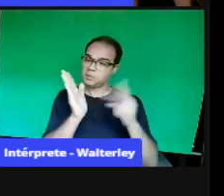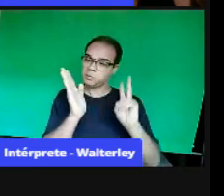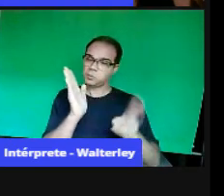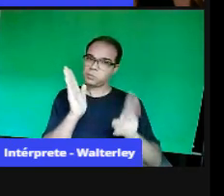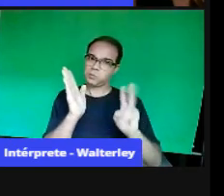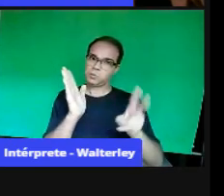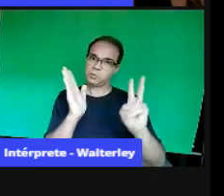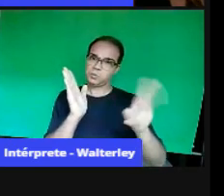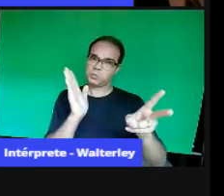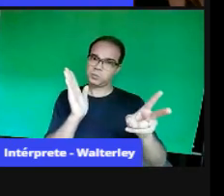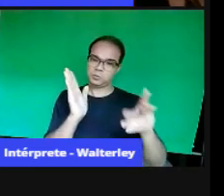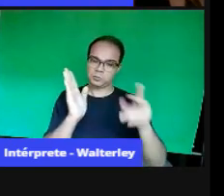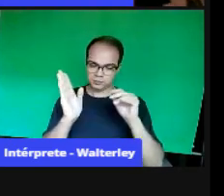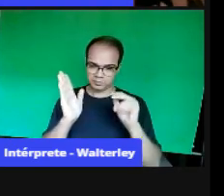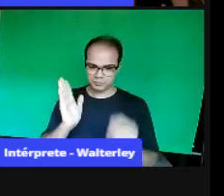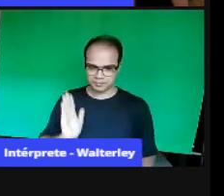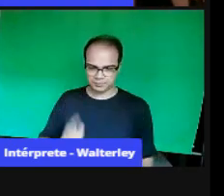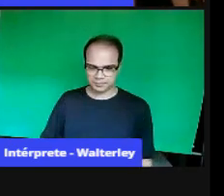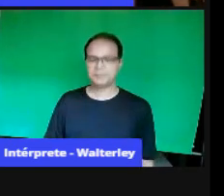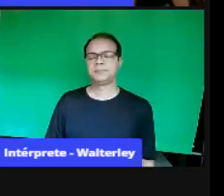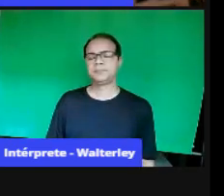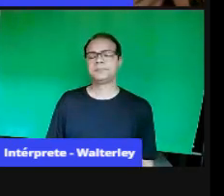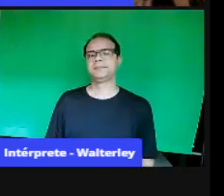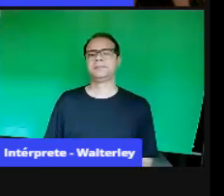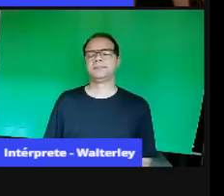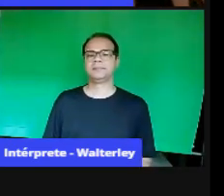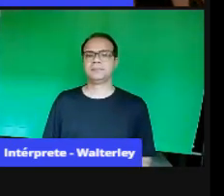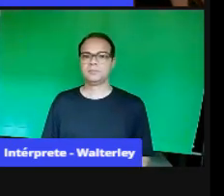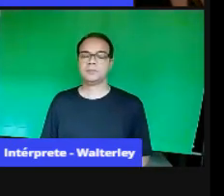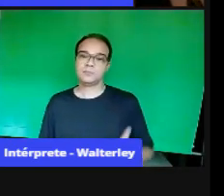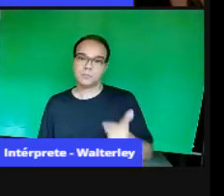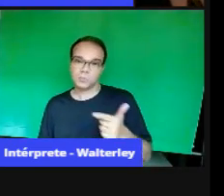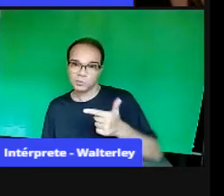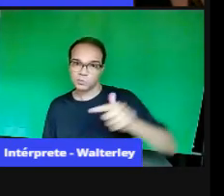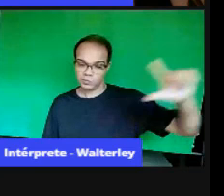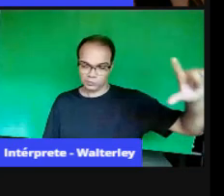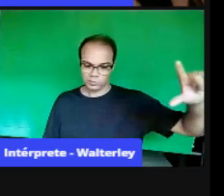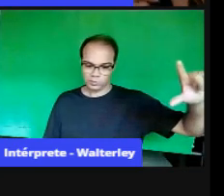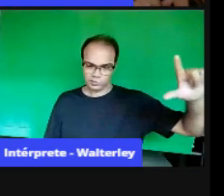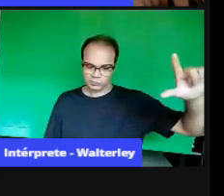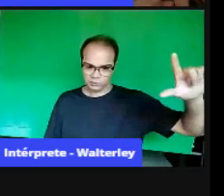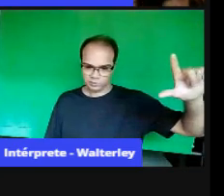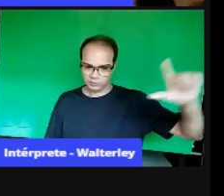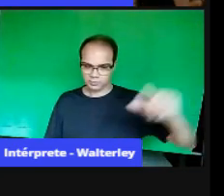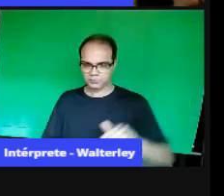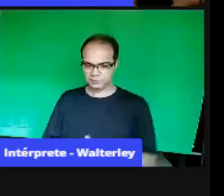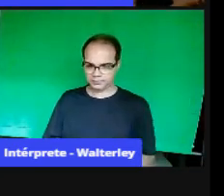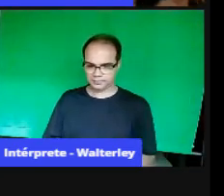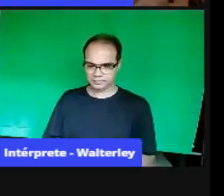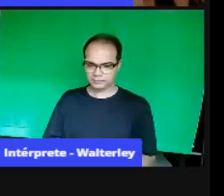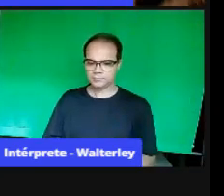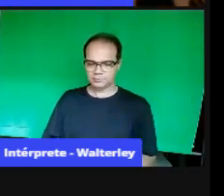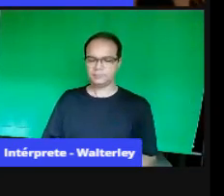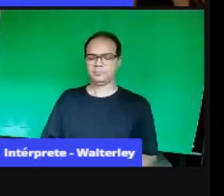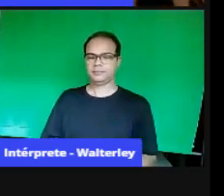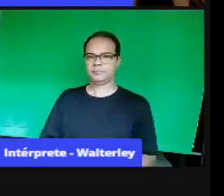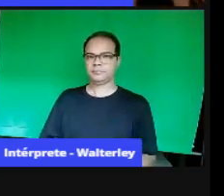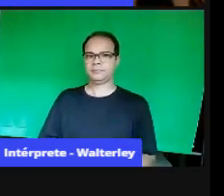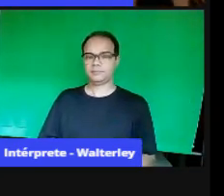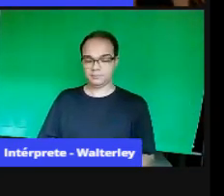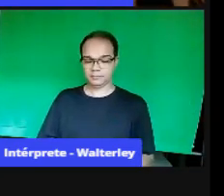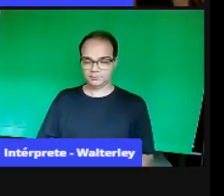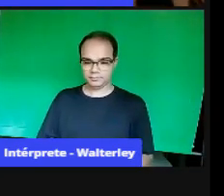próximo slide, a gente fala aí de uma outra situação, que vai aparecer a questão